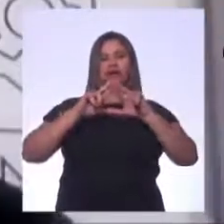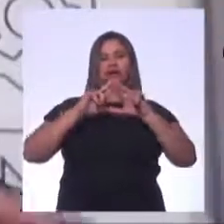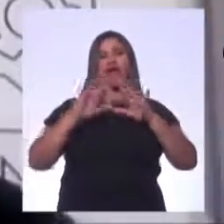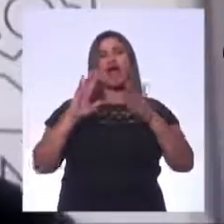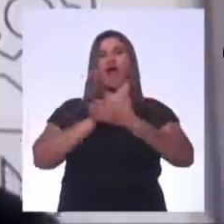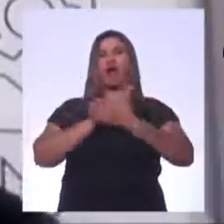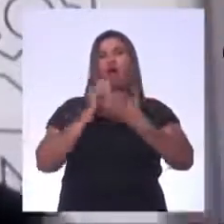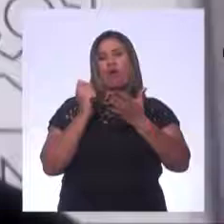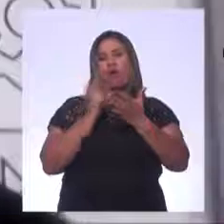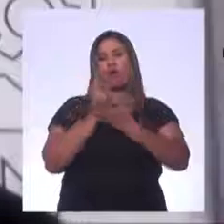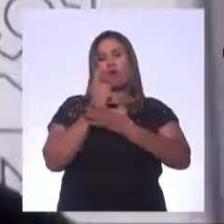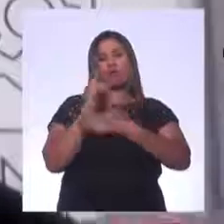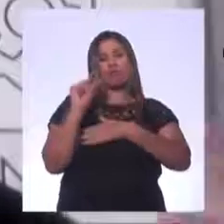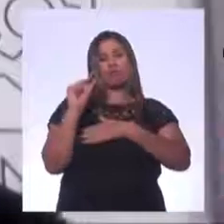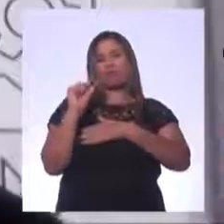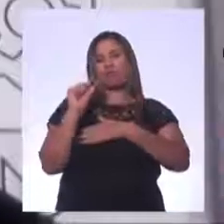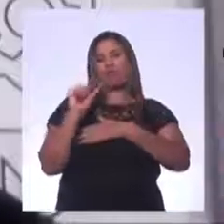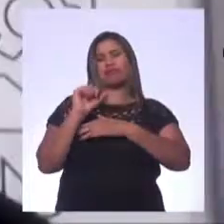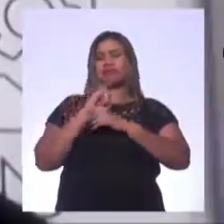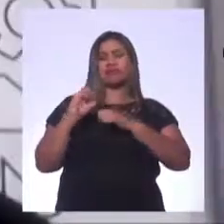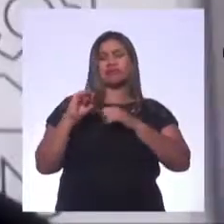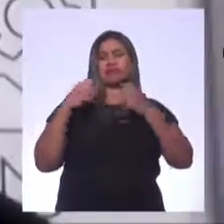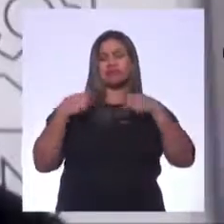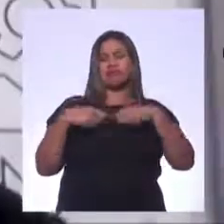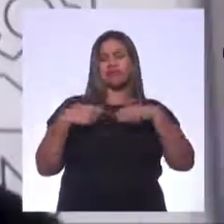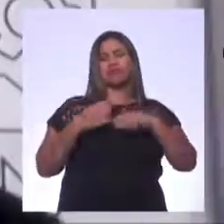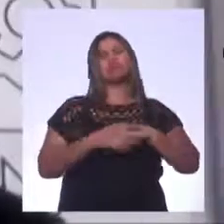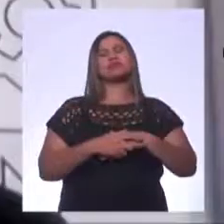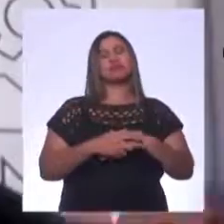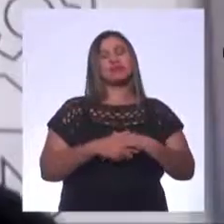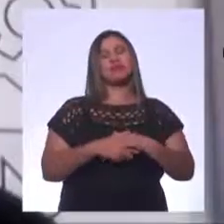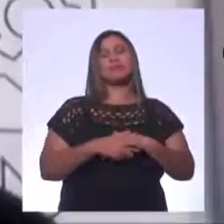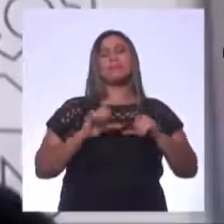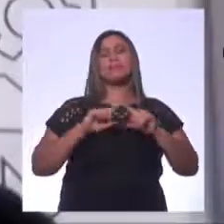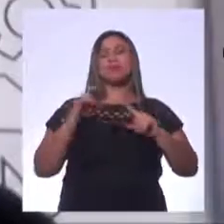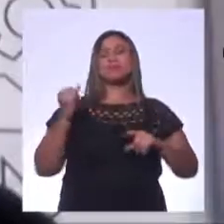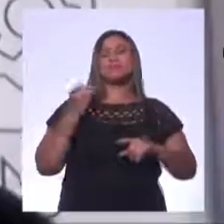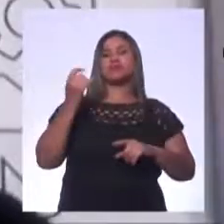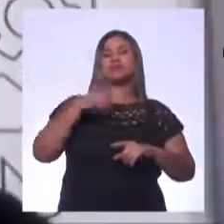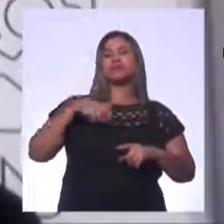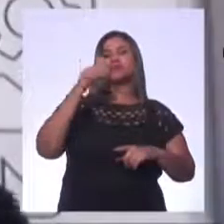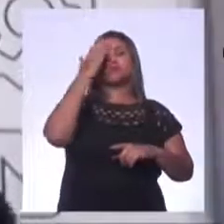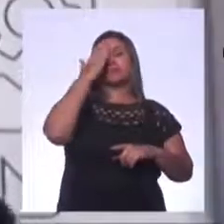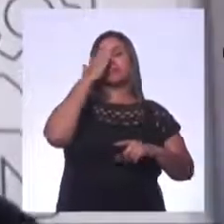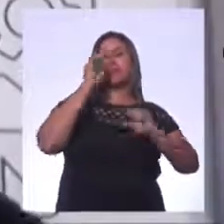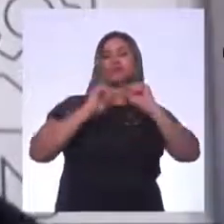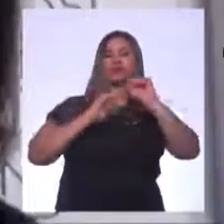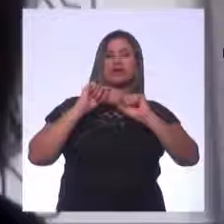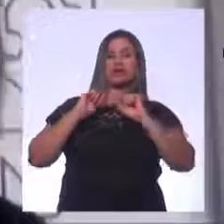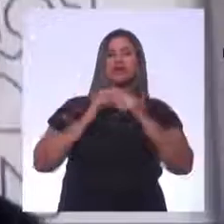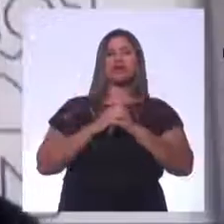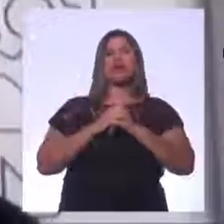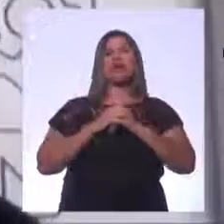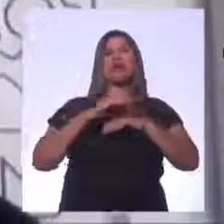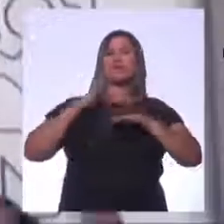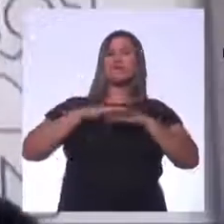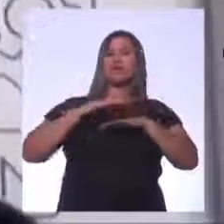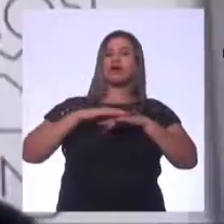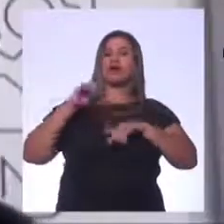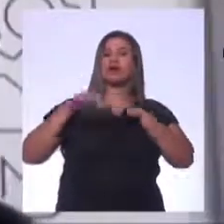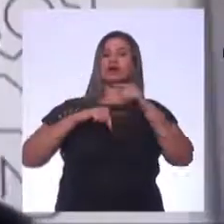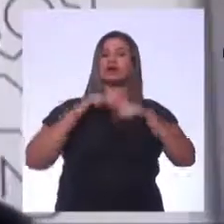comprar, o mínimo possível, só aquilo que é realmente necessário. Mas é importante a gente saber que é possível a gente realizar um trabalho